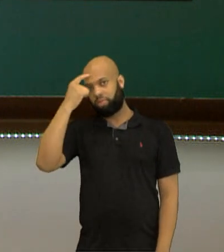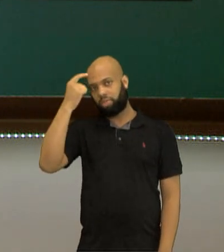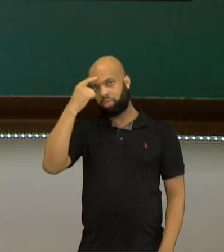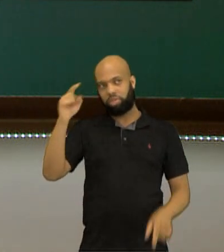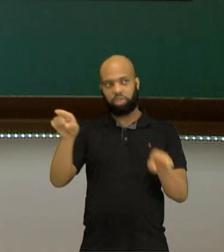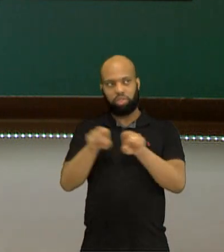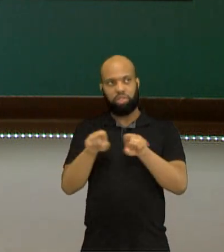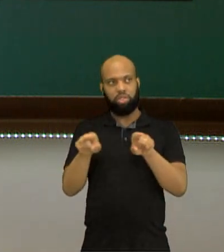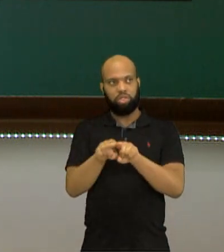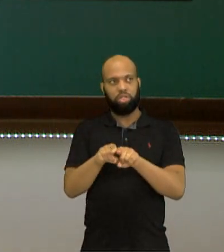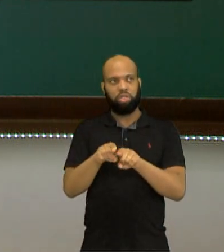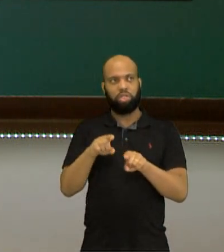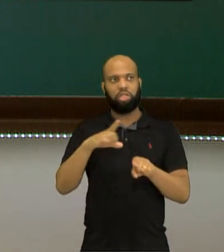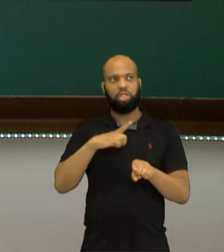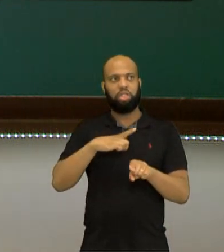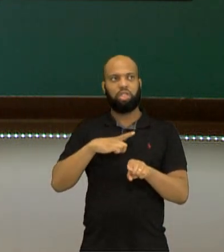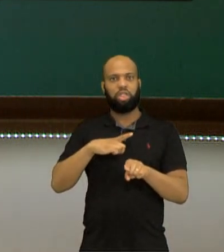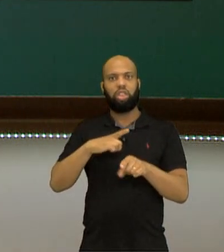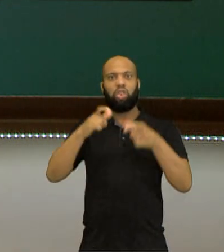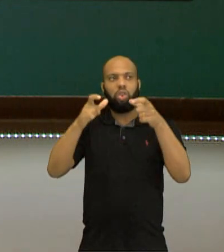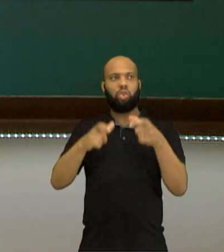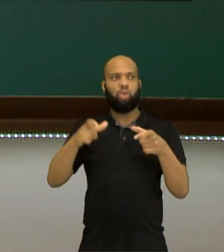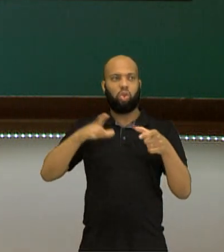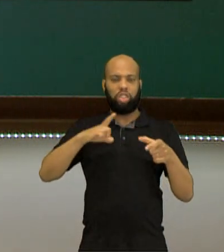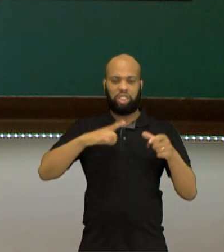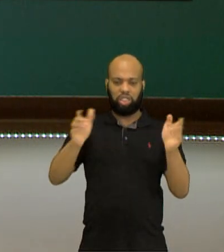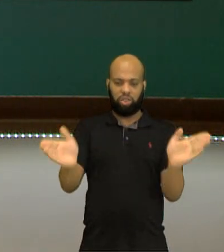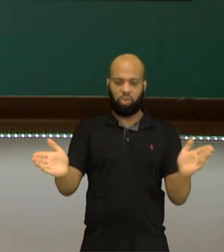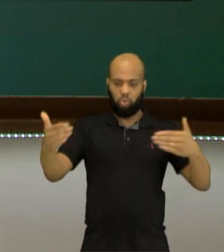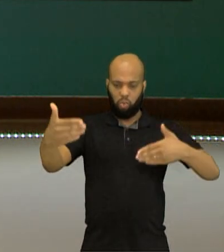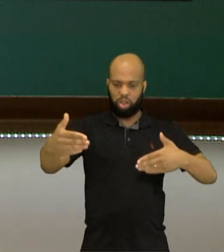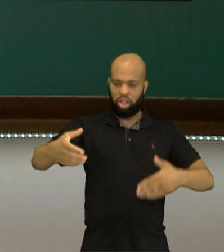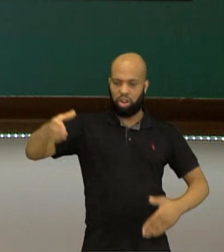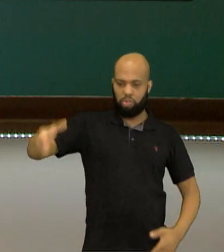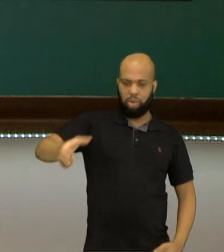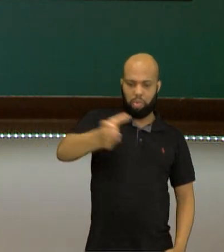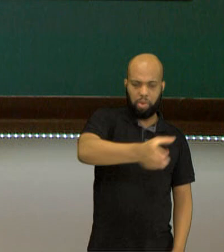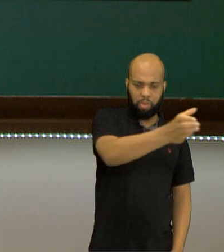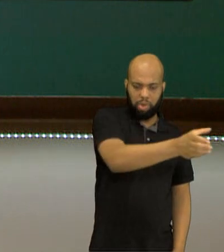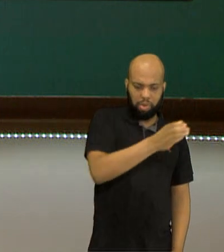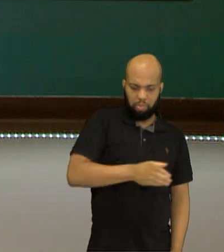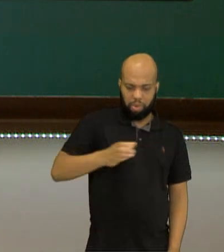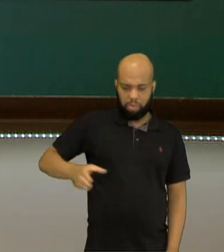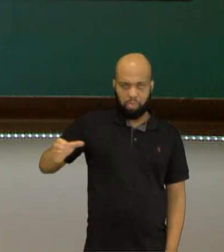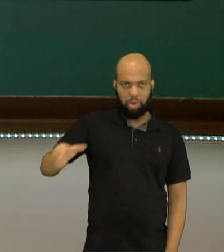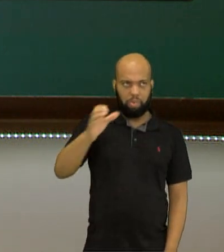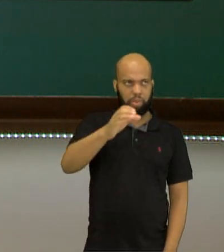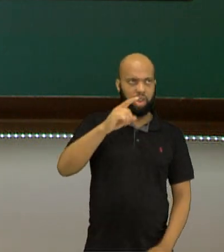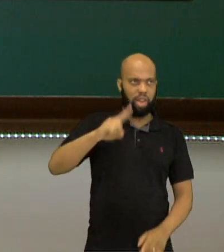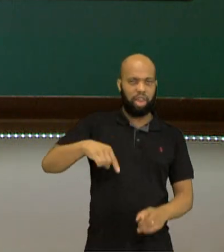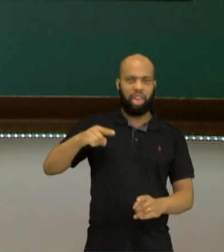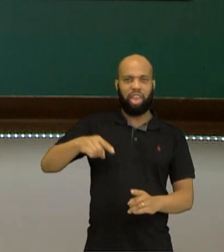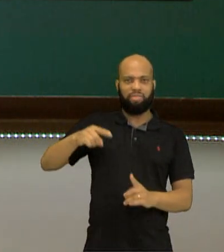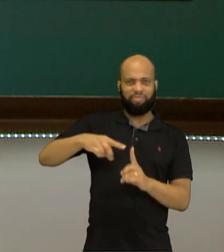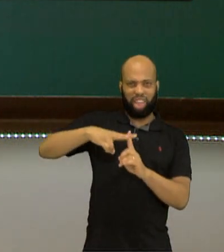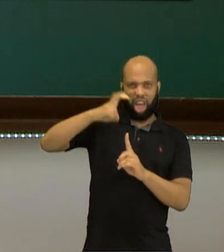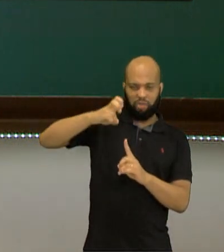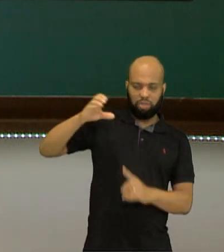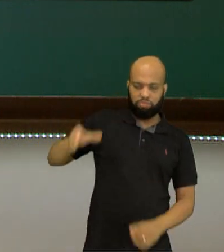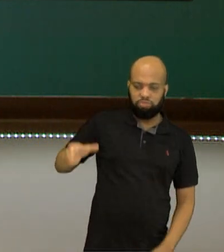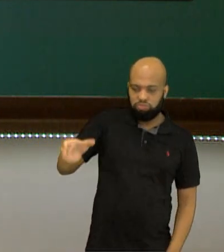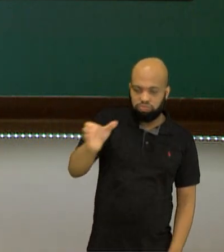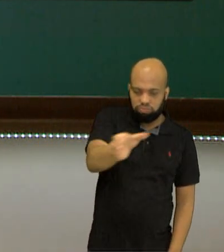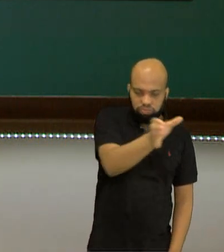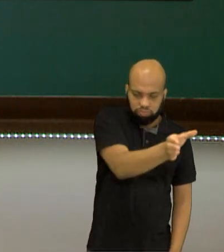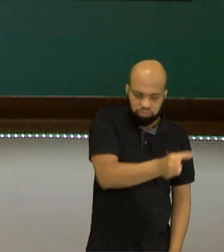um suporte de guardar garrafas, agora eu não me lembro o nome exatamente, mas de